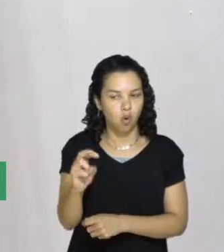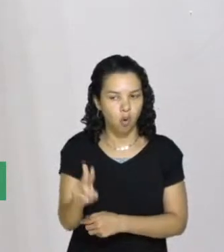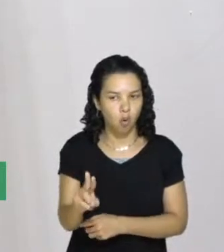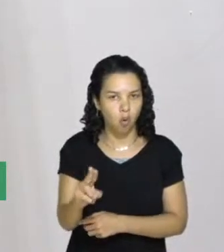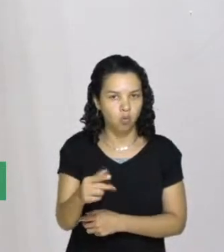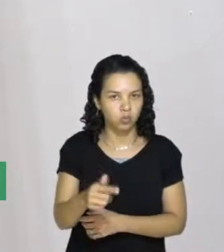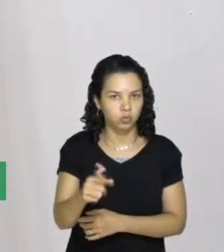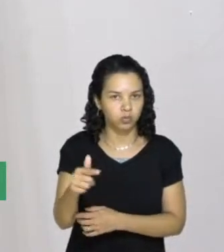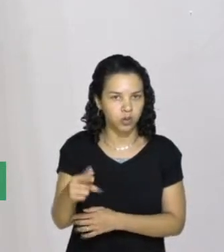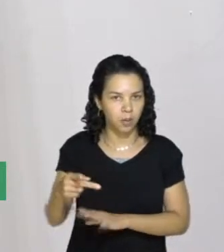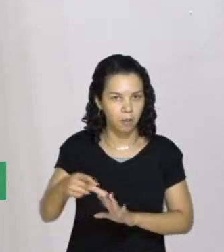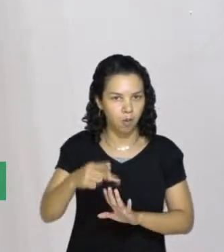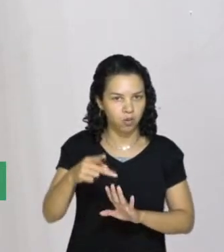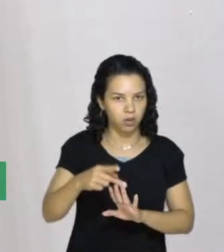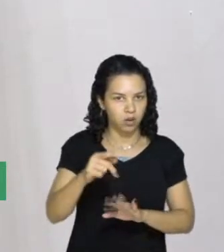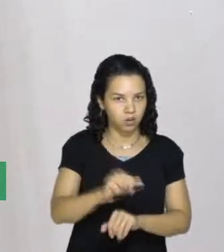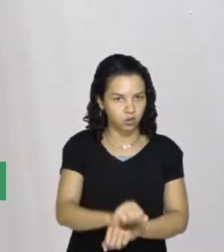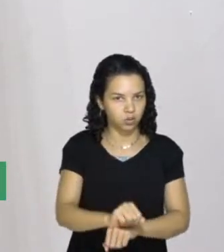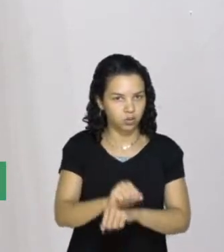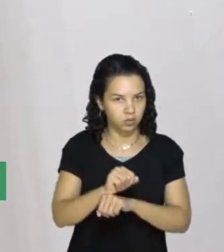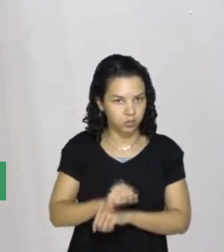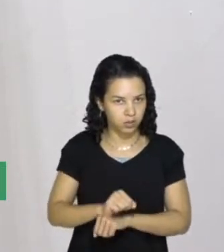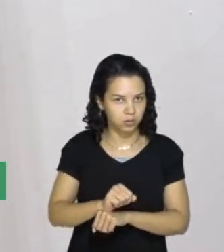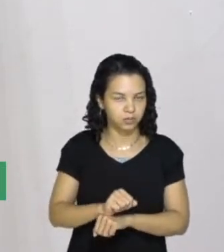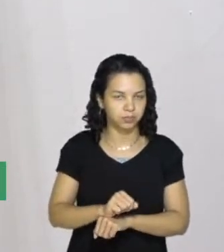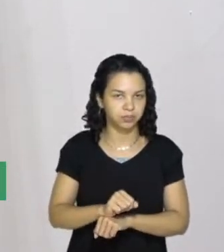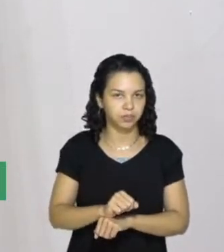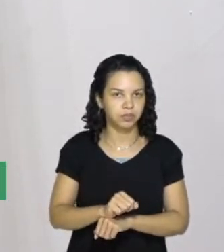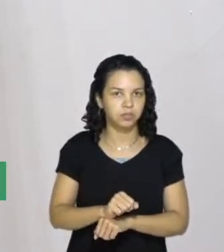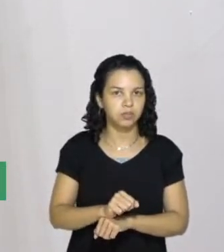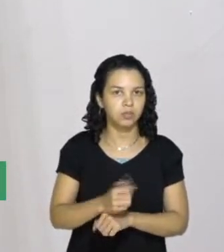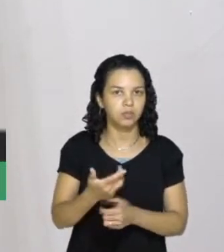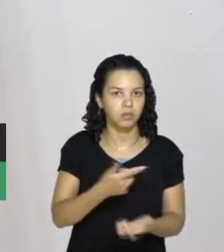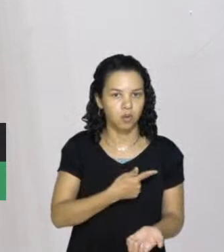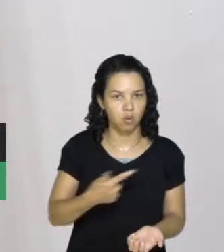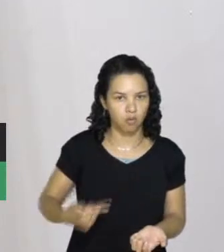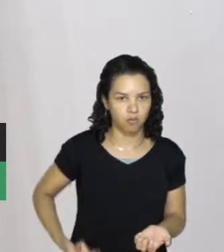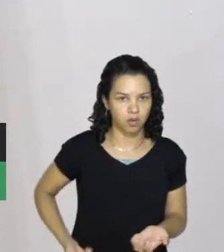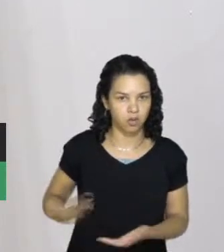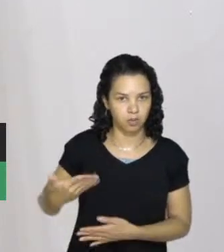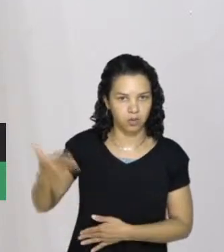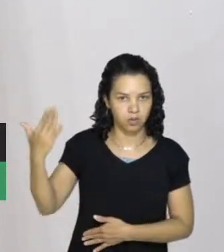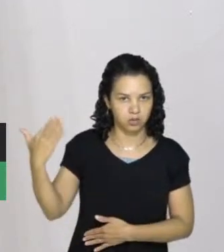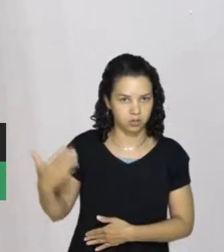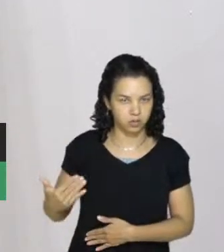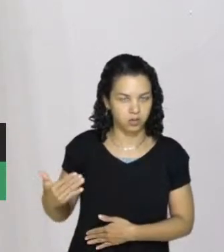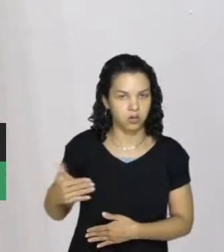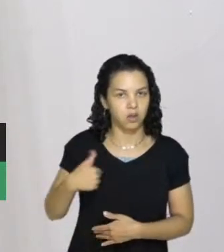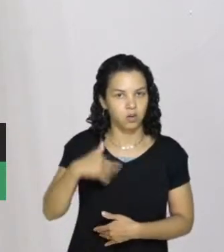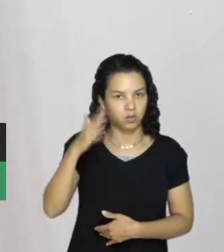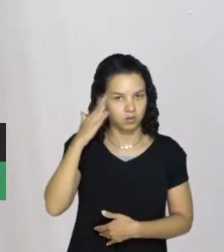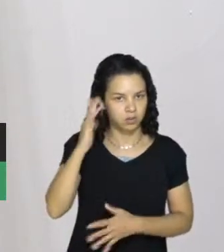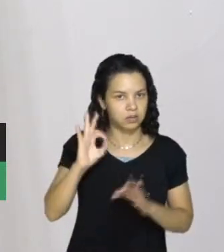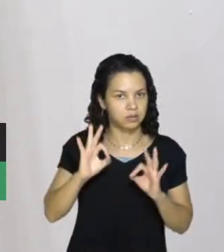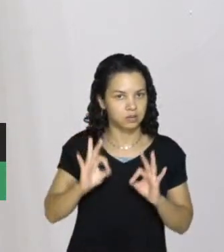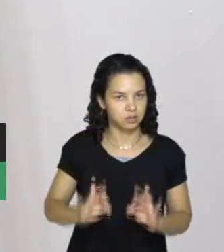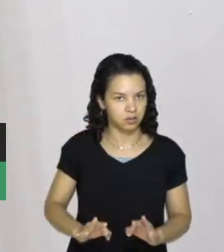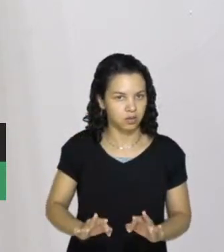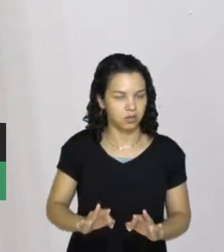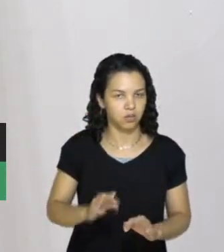portaria suspensa pelo governo anterior. E eu tenho certeza de afirmar a vocês,